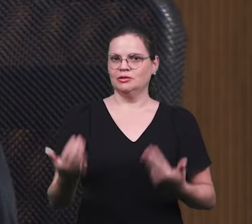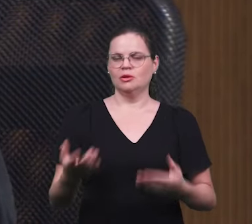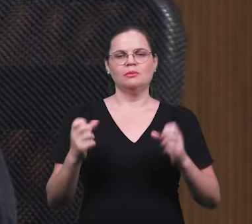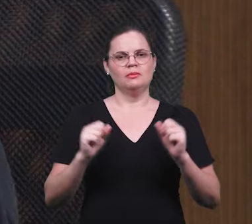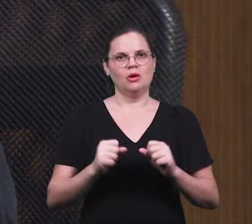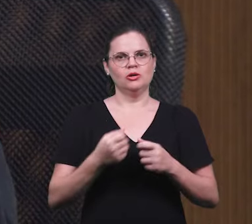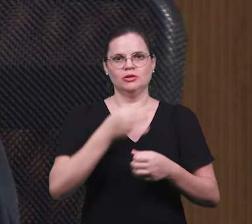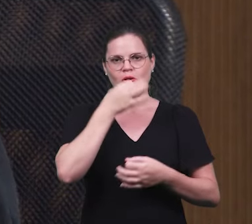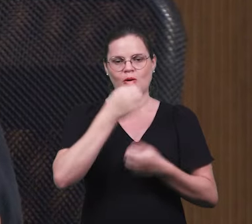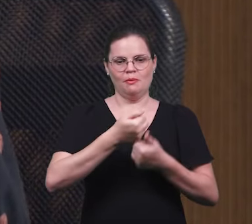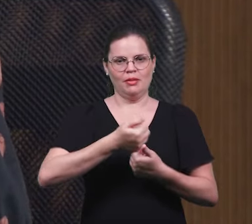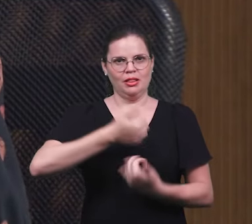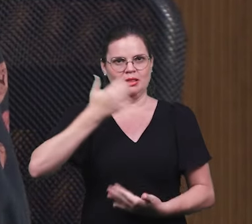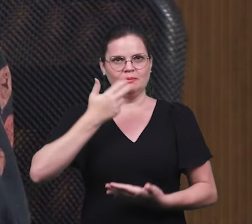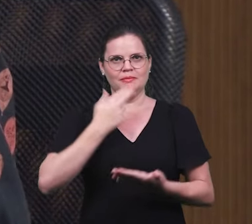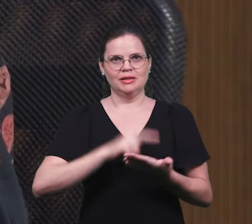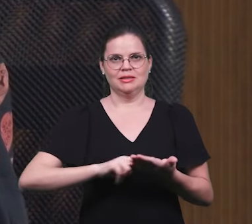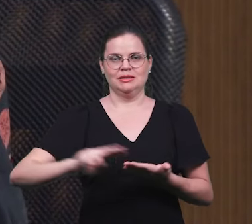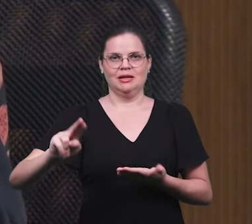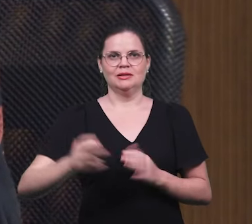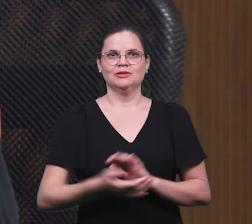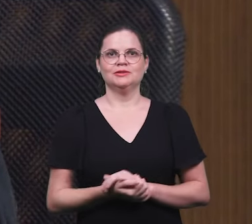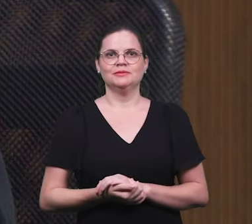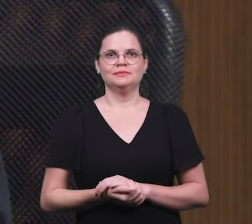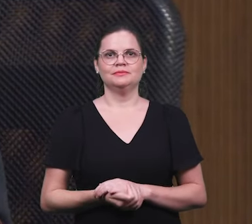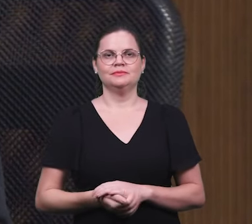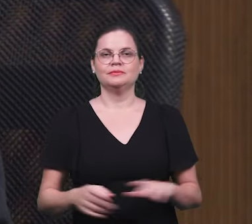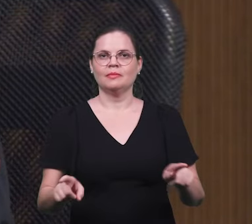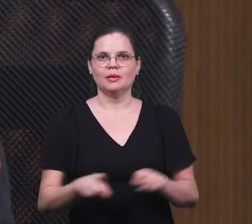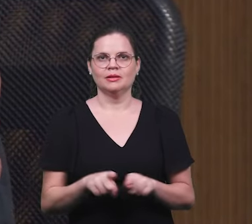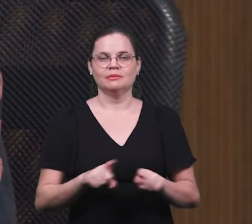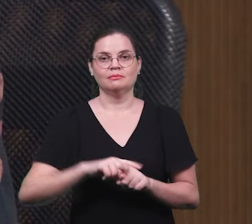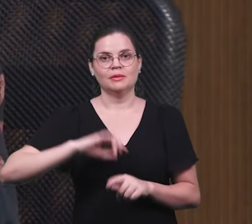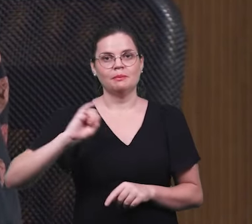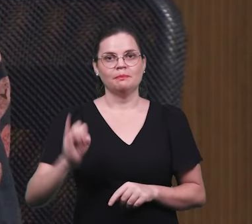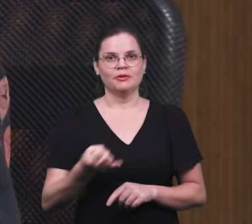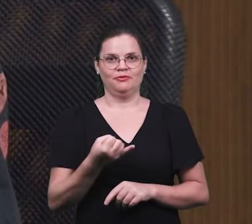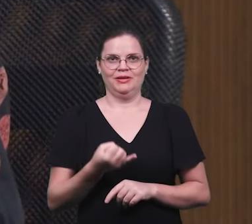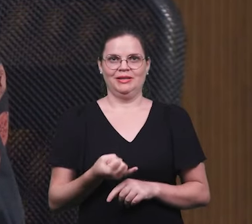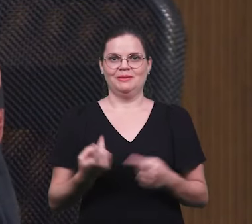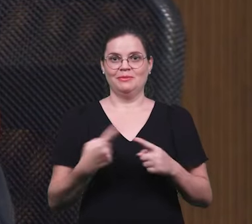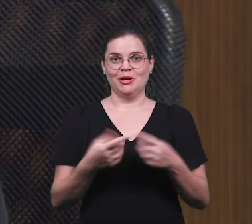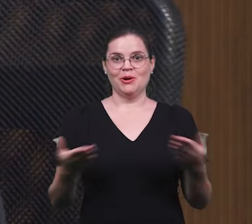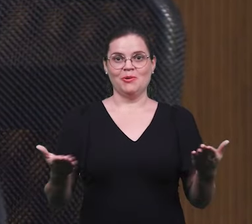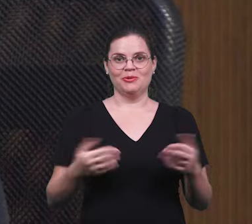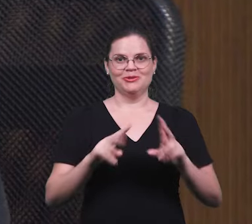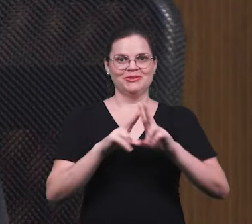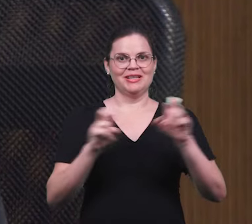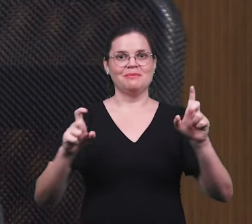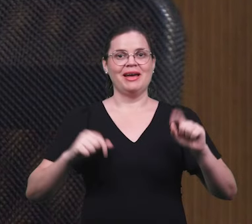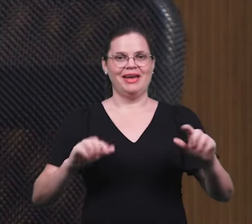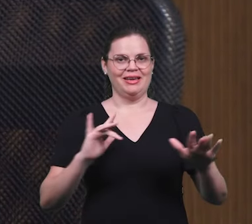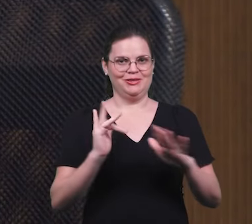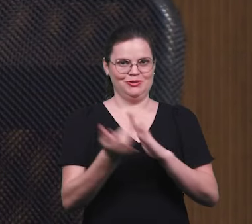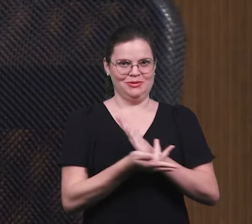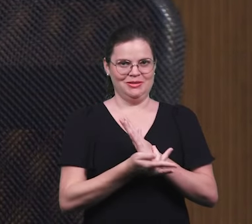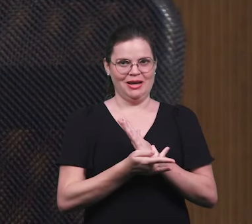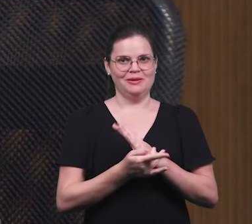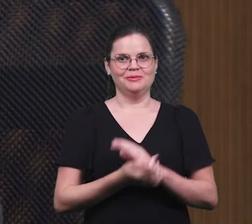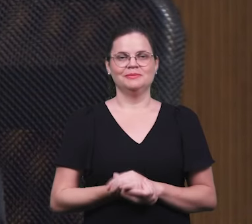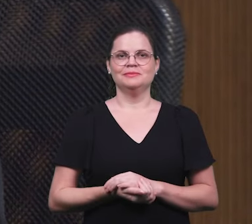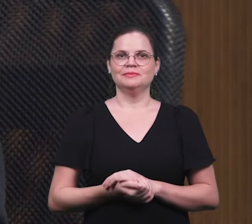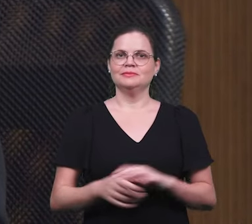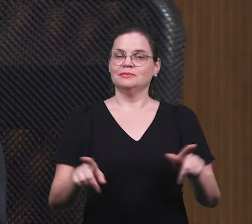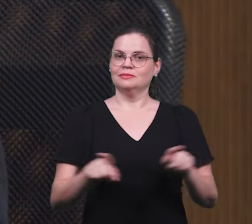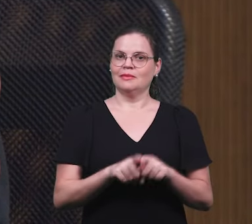manda um comentário aqui, uma mensagem. Inclusive, Andréia, queria aproveitar esse momento, já que o tema de hoje é jovens e as redes